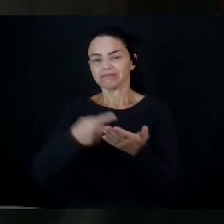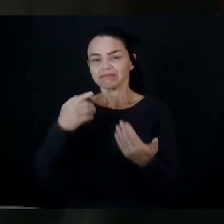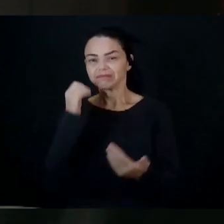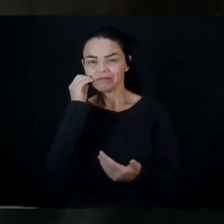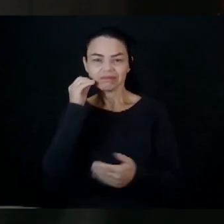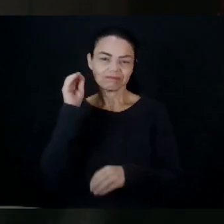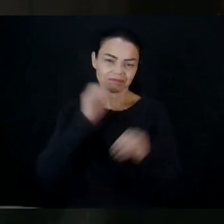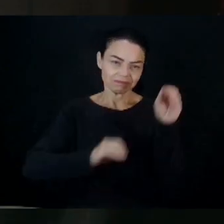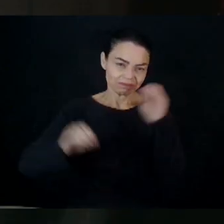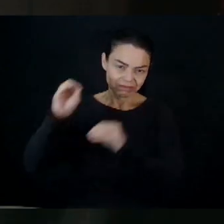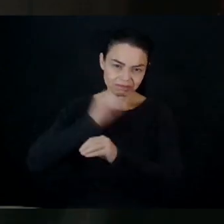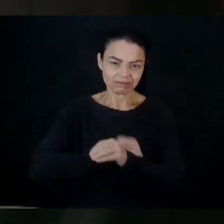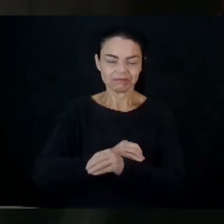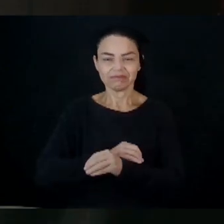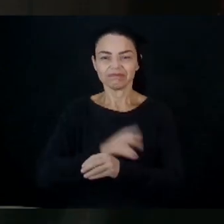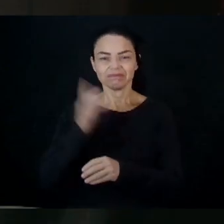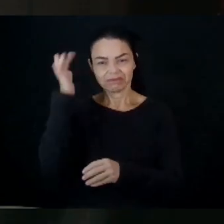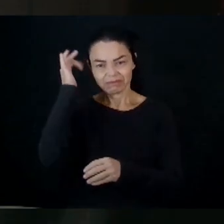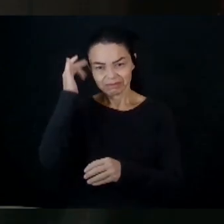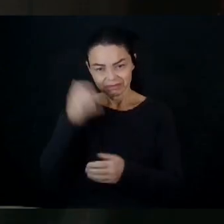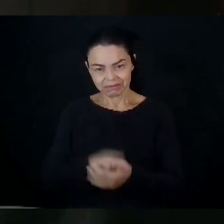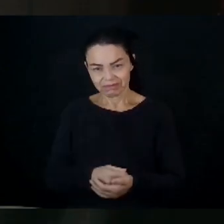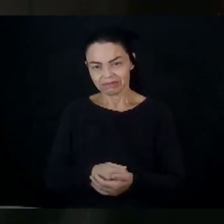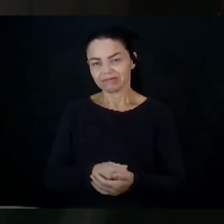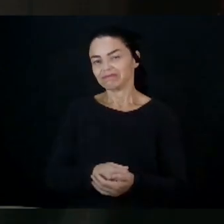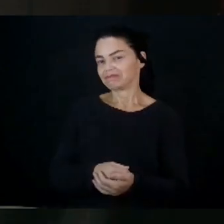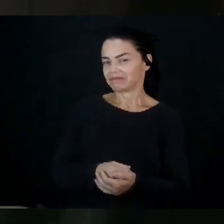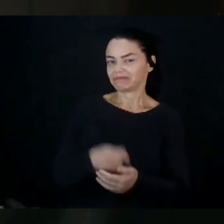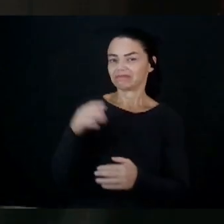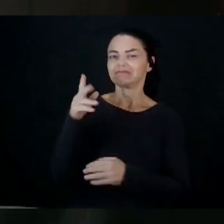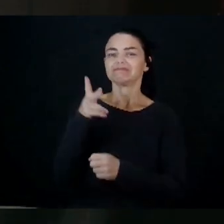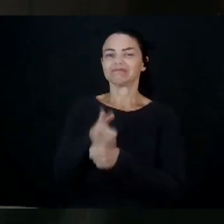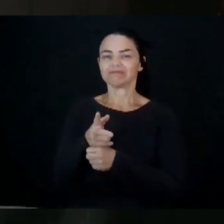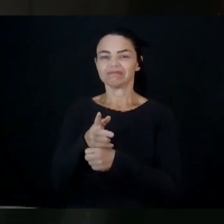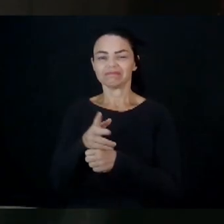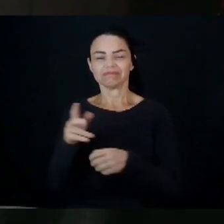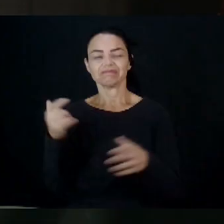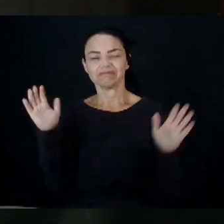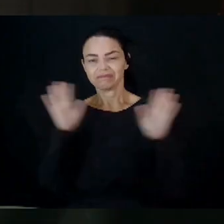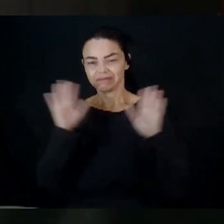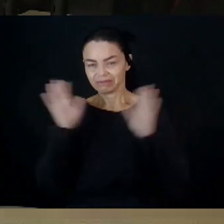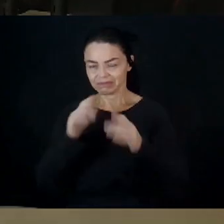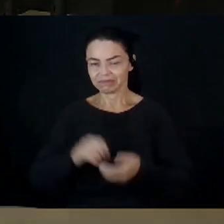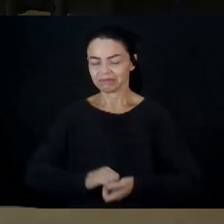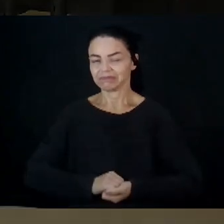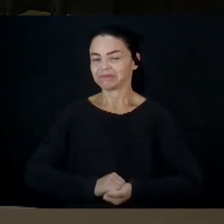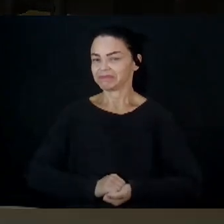bem e até amanhã com mais uma edição do nosso Estúdio Câmara. Valeu, até lá, tchau, tchau.